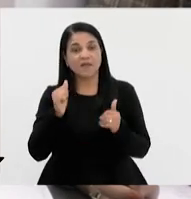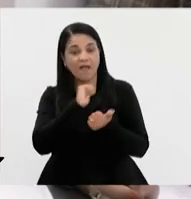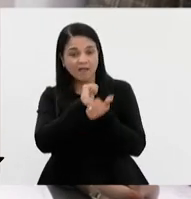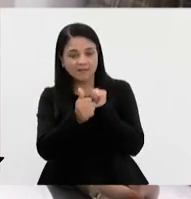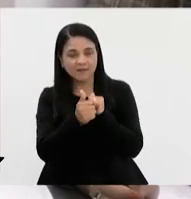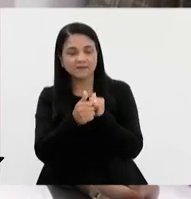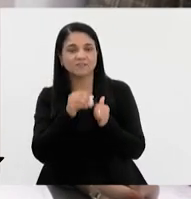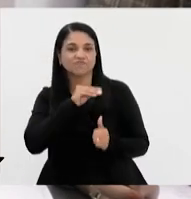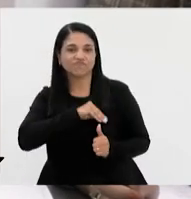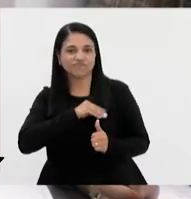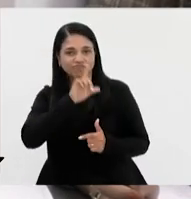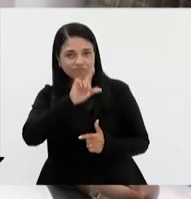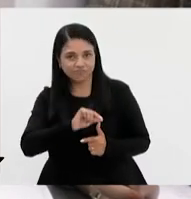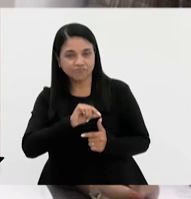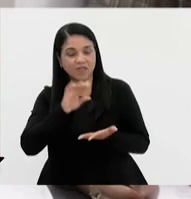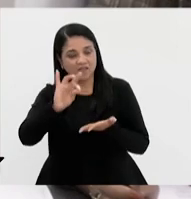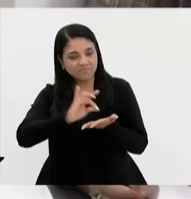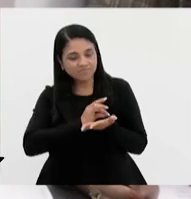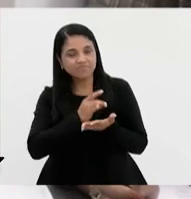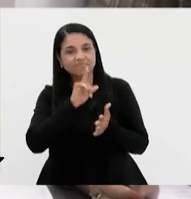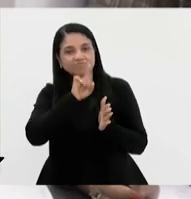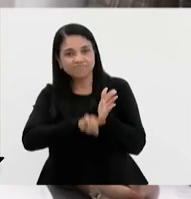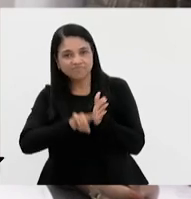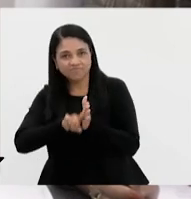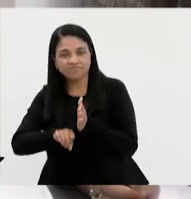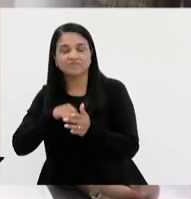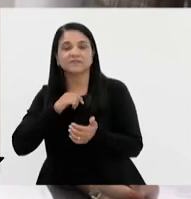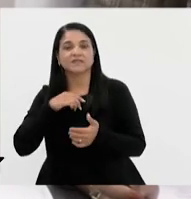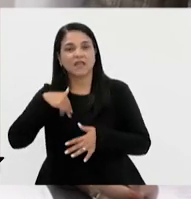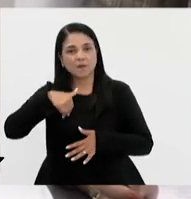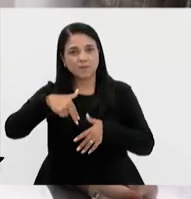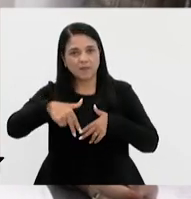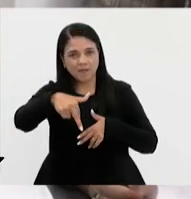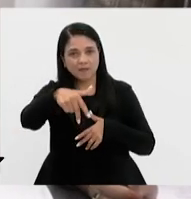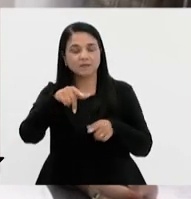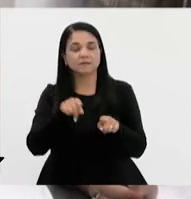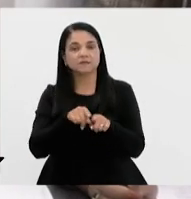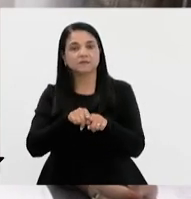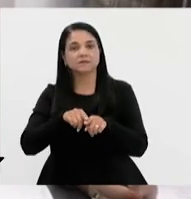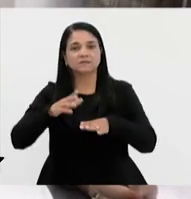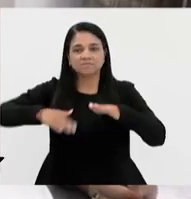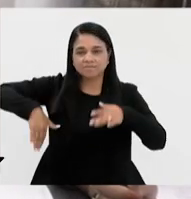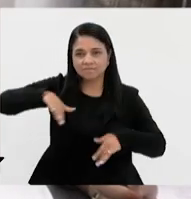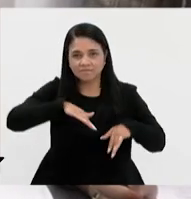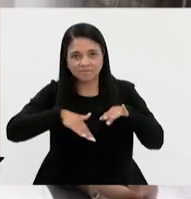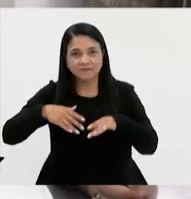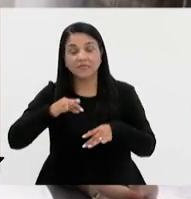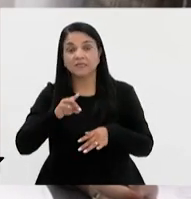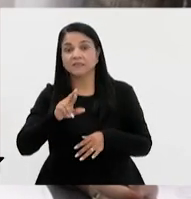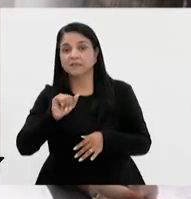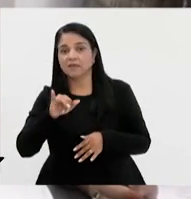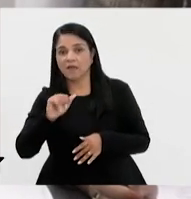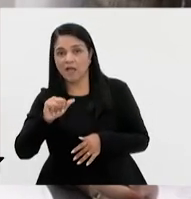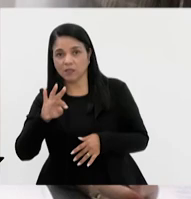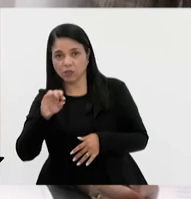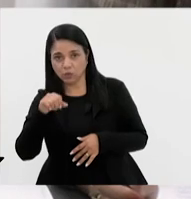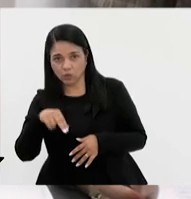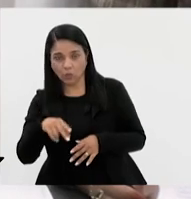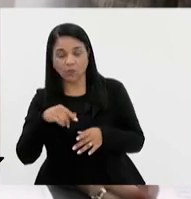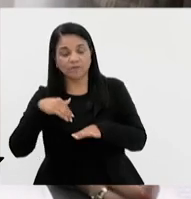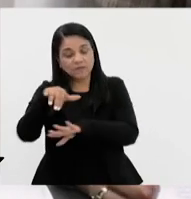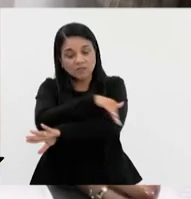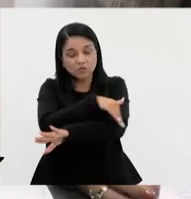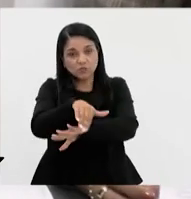taxa de inscrição em corridas, caminhadas, provas de ciclismo, maratonas aquáticas e triatlon, realizadas nas vias